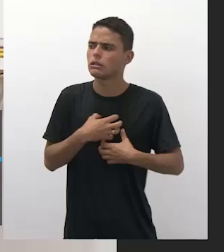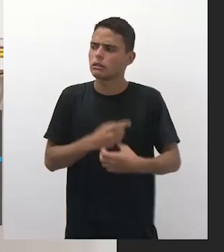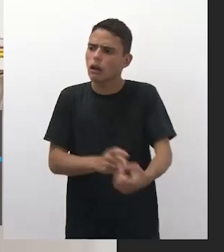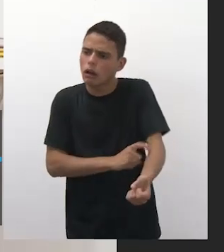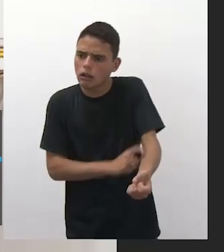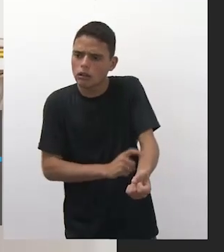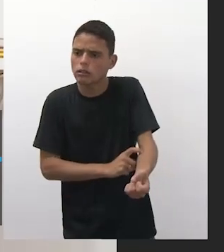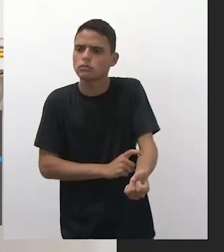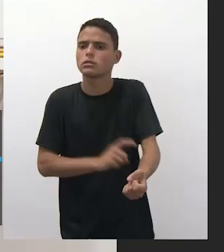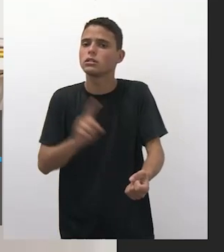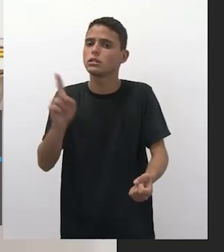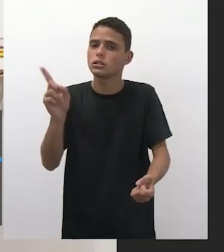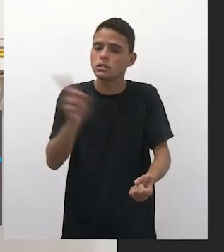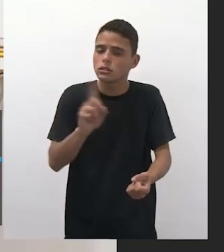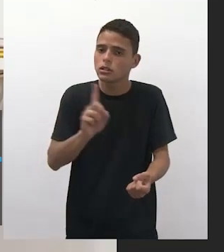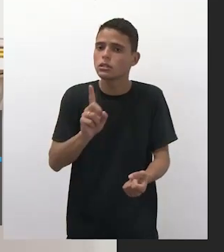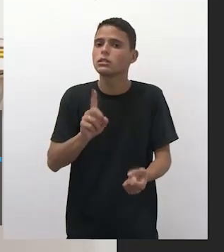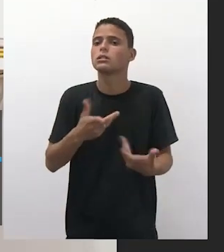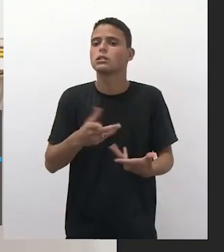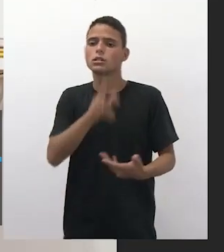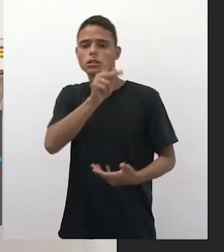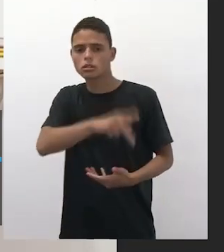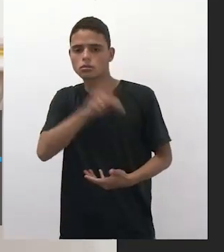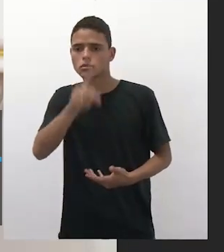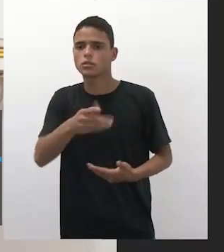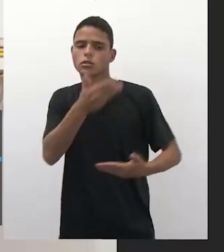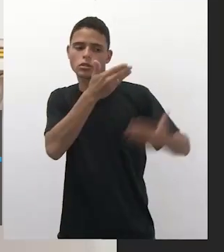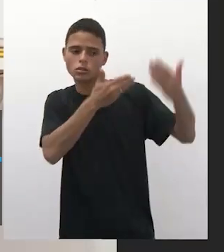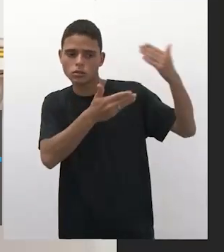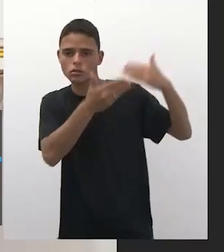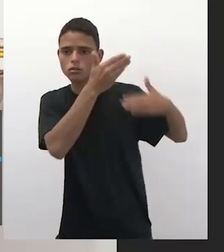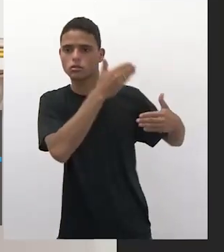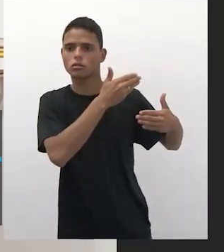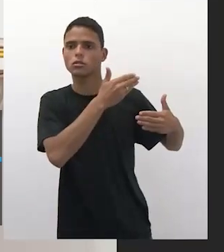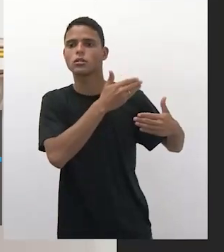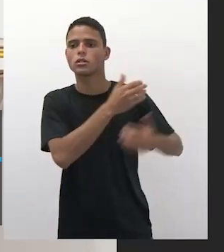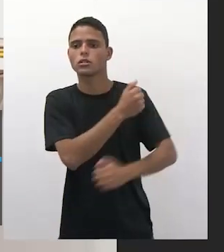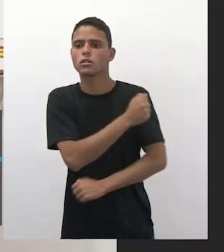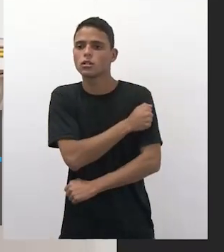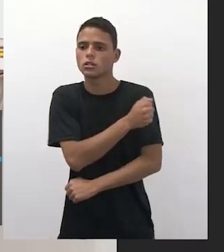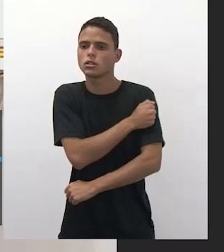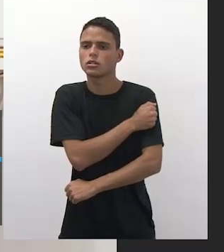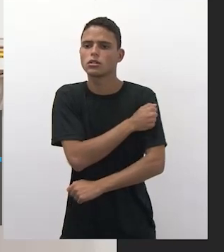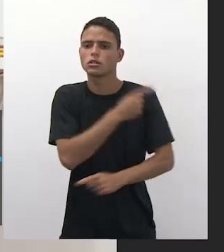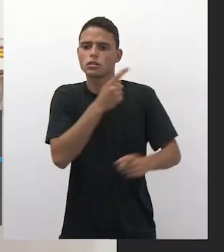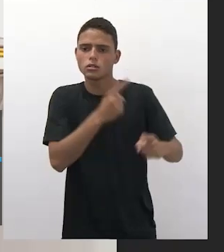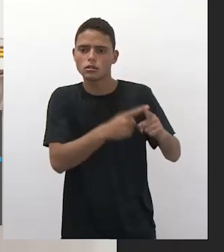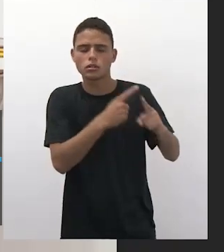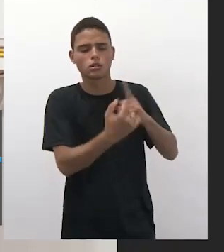com ela, mas com a professora do ano anterior, pensando, por que ela me enganou daquele